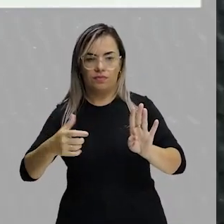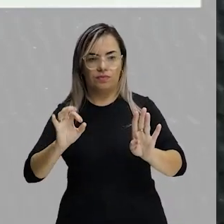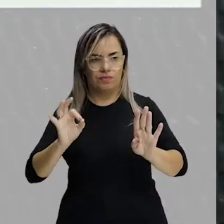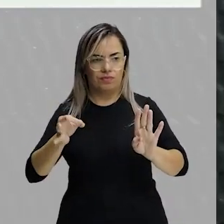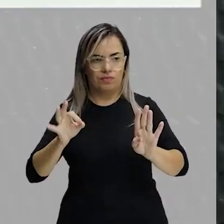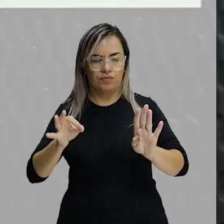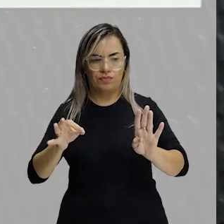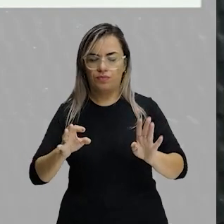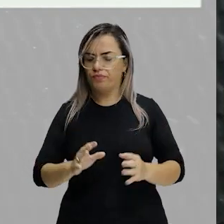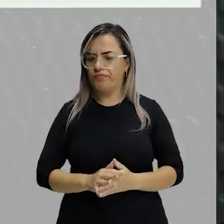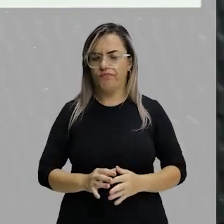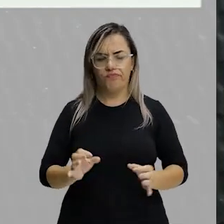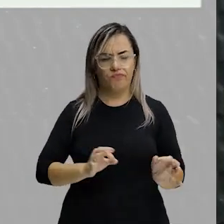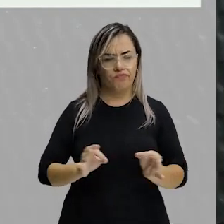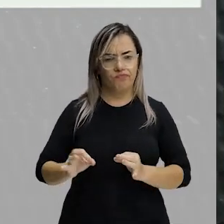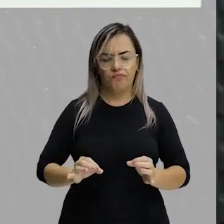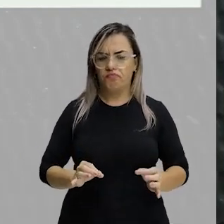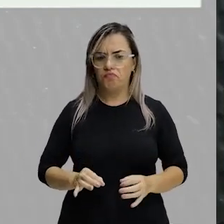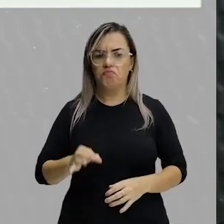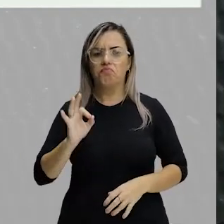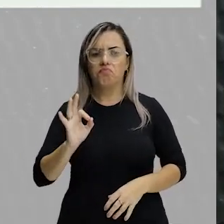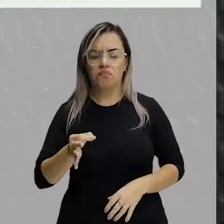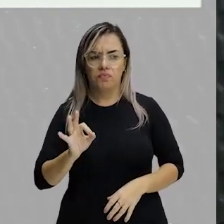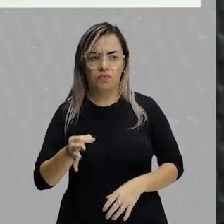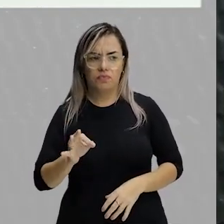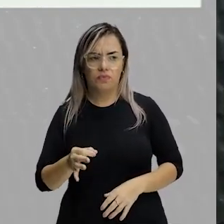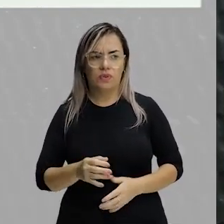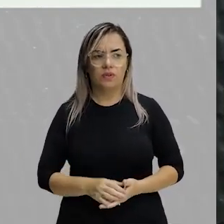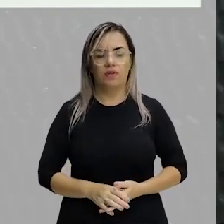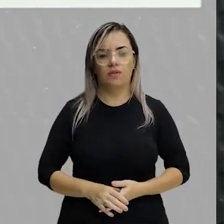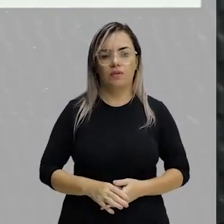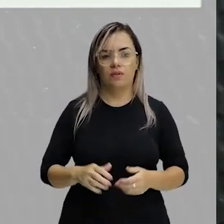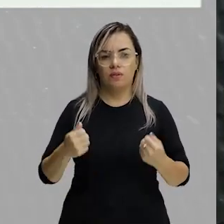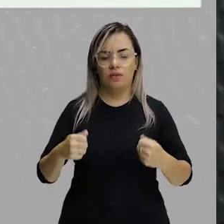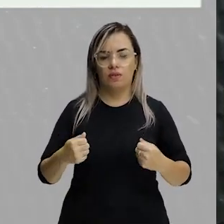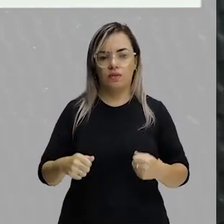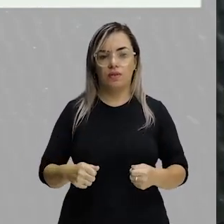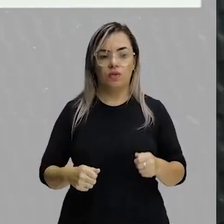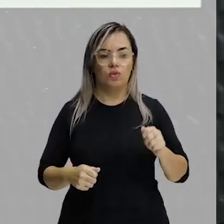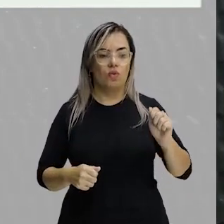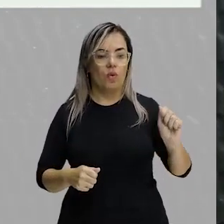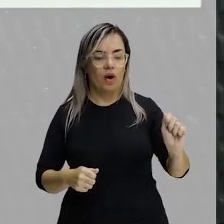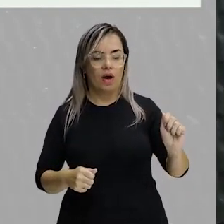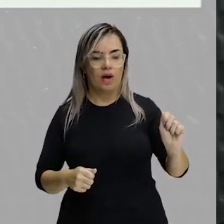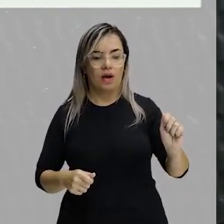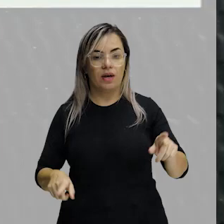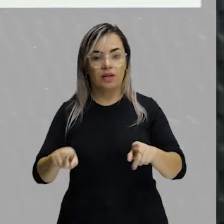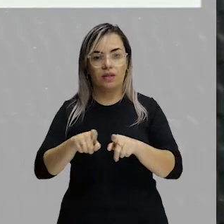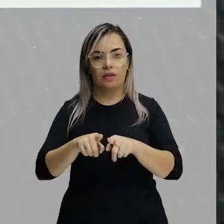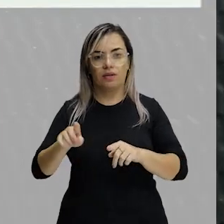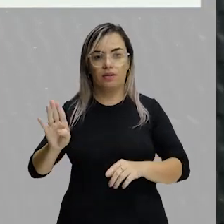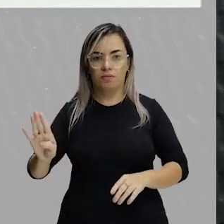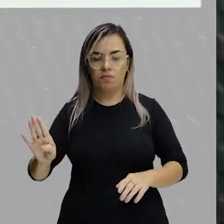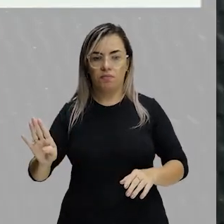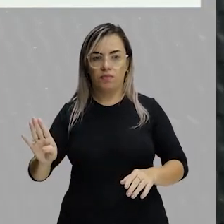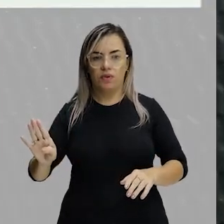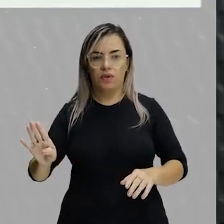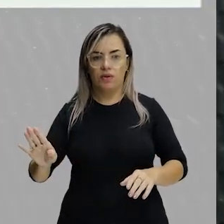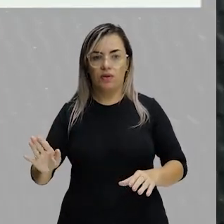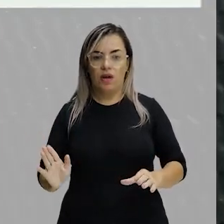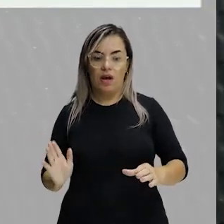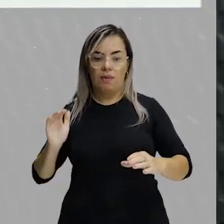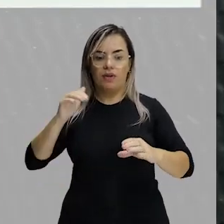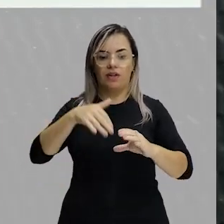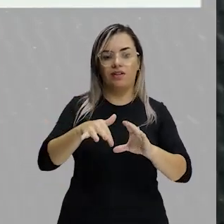Certo? Então, pronto, né? Eu preciso do A e do B. Só isso. E aí, basta jogar na fórmula. Lembrando que